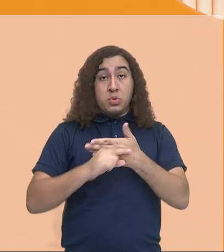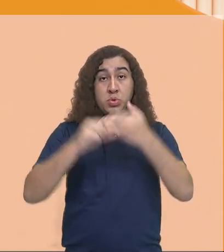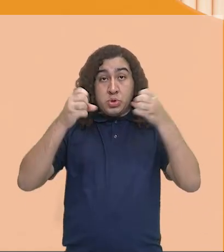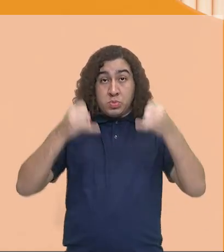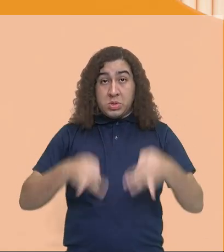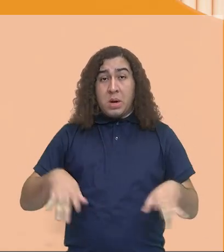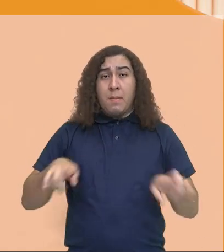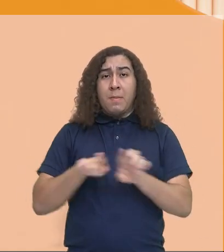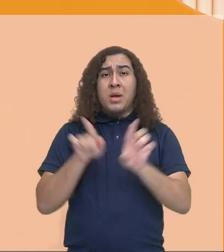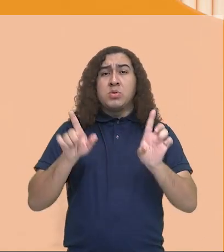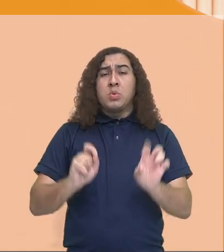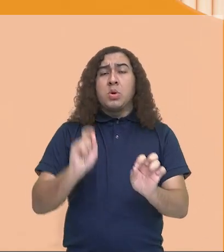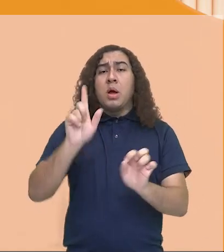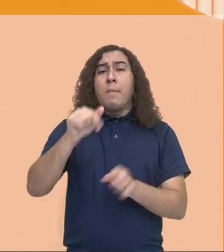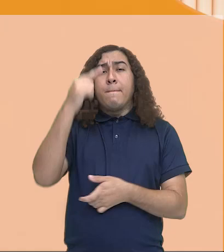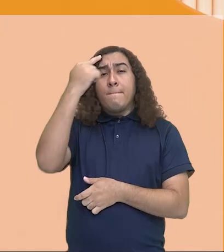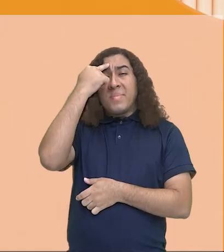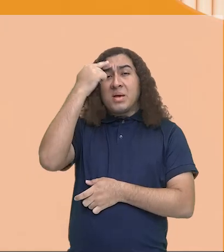é pensar